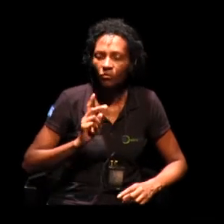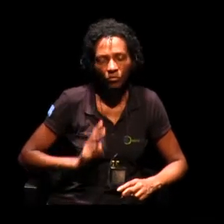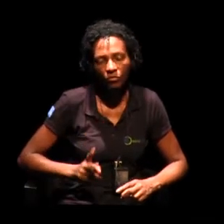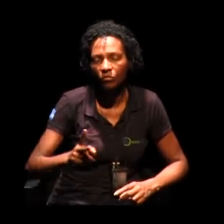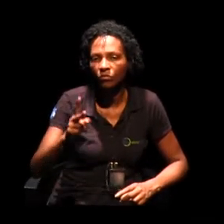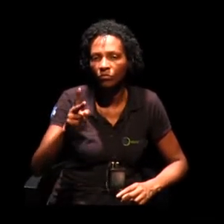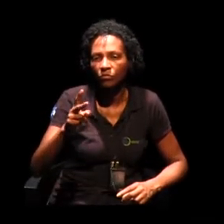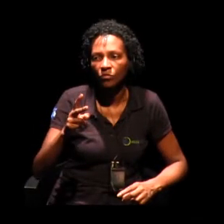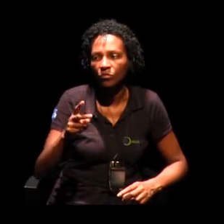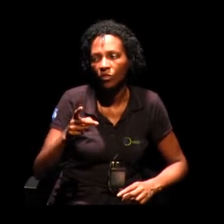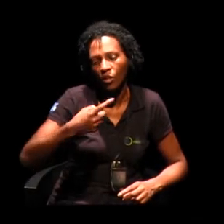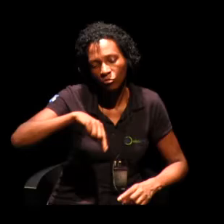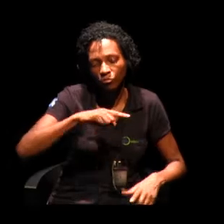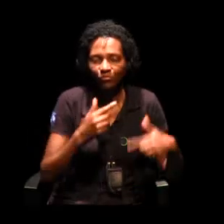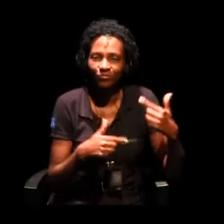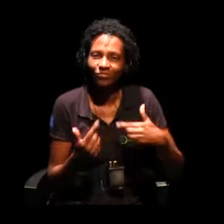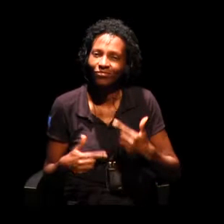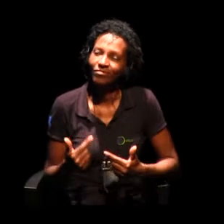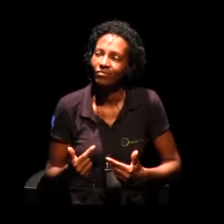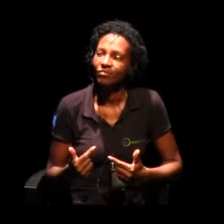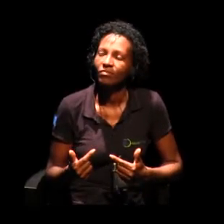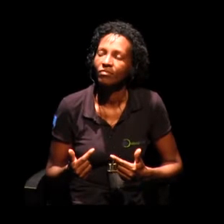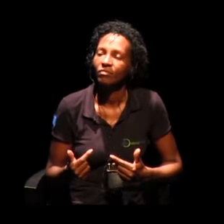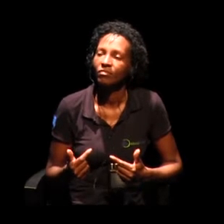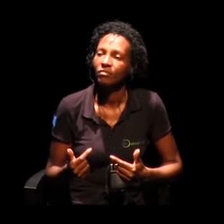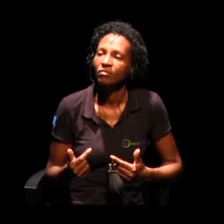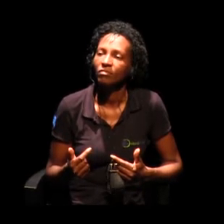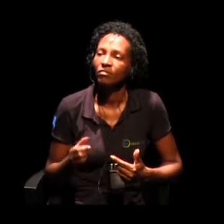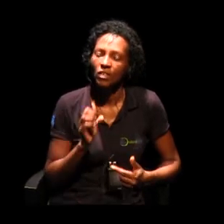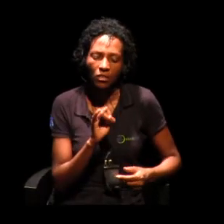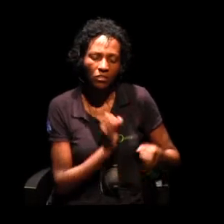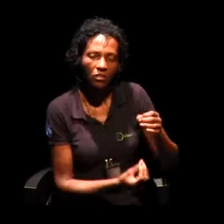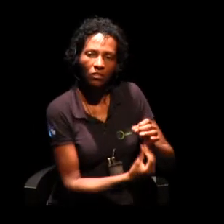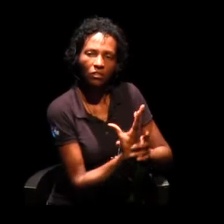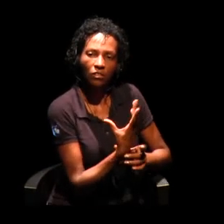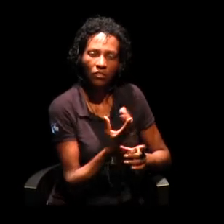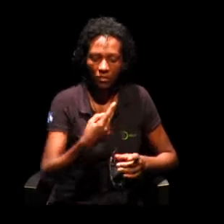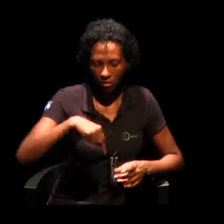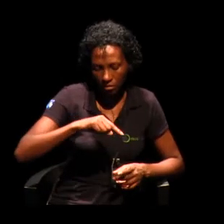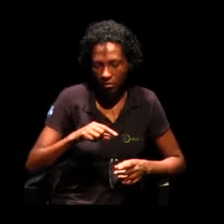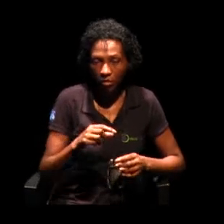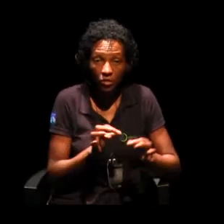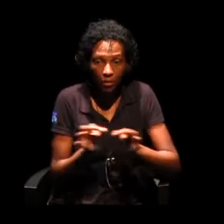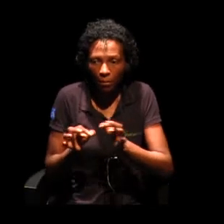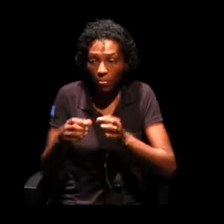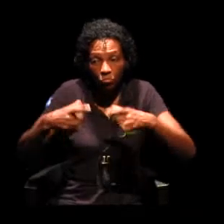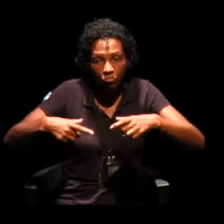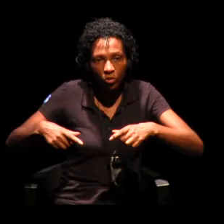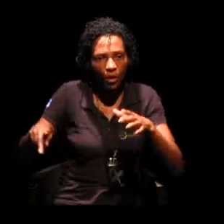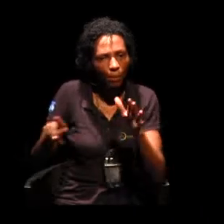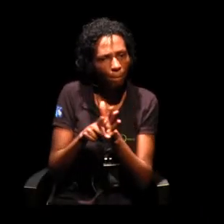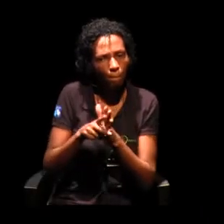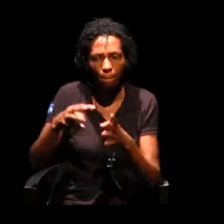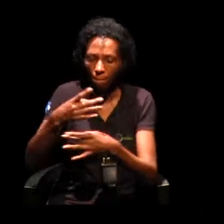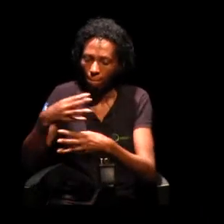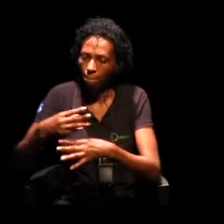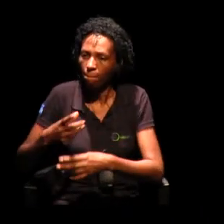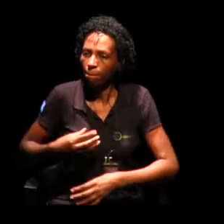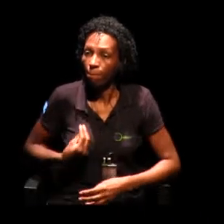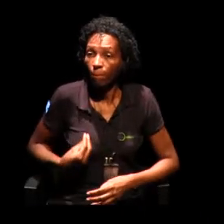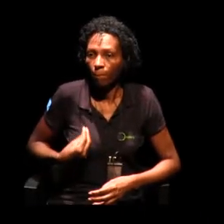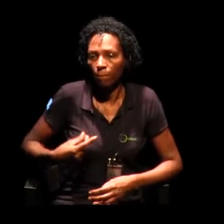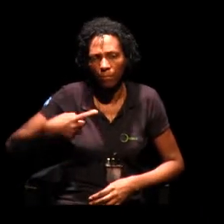nós conseguimos levar adiante o nosso trabalho. Quando a gente cria isso, a gente cria um